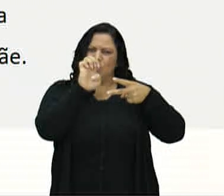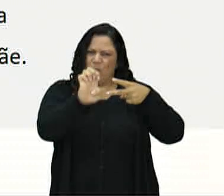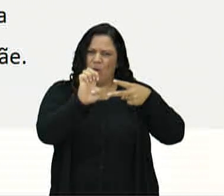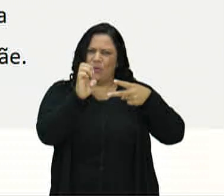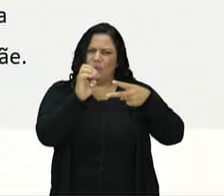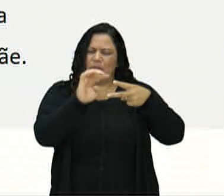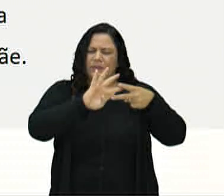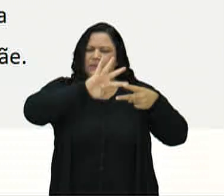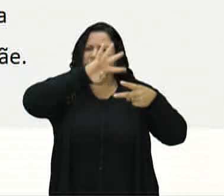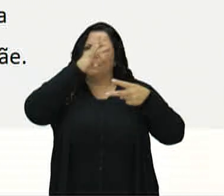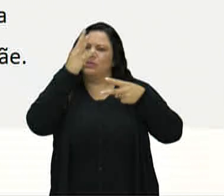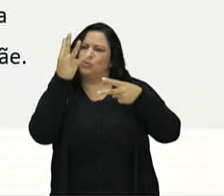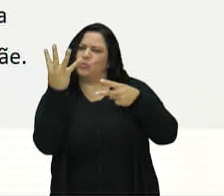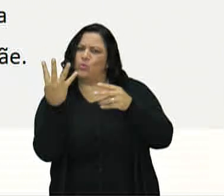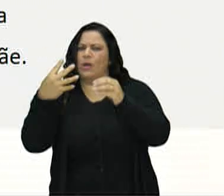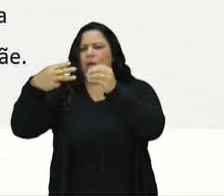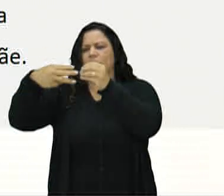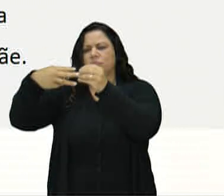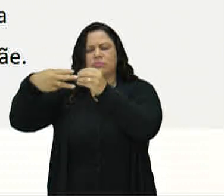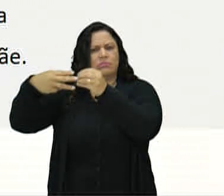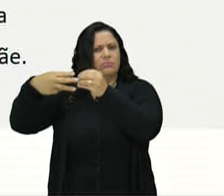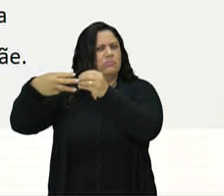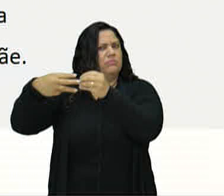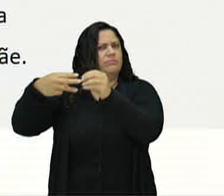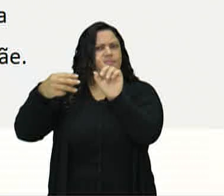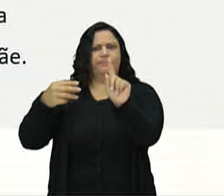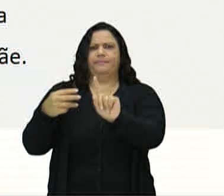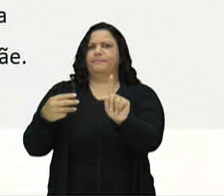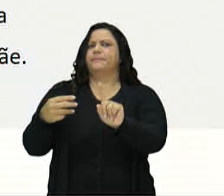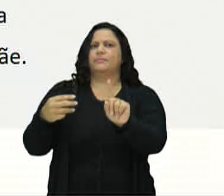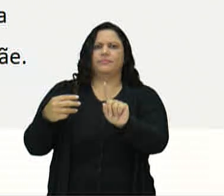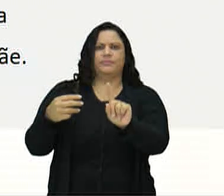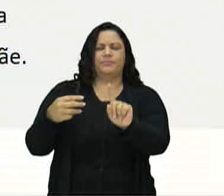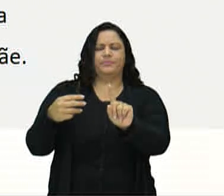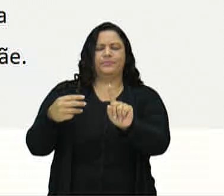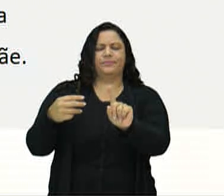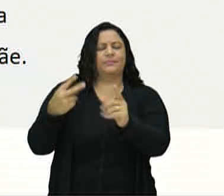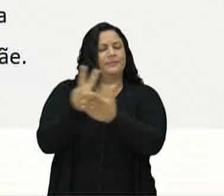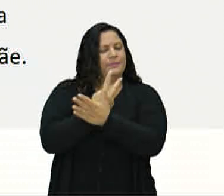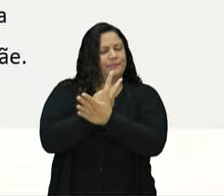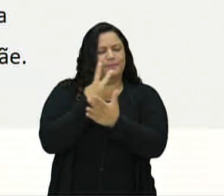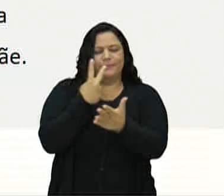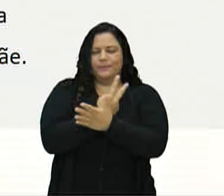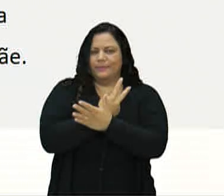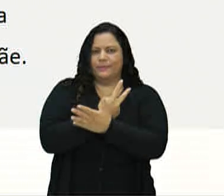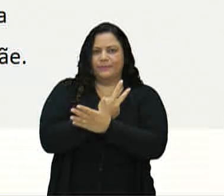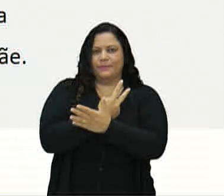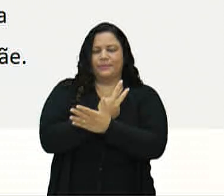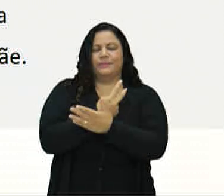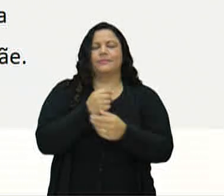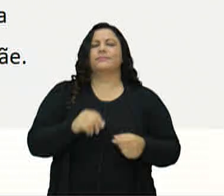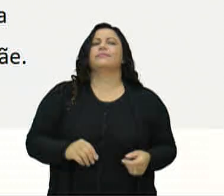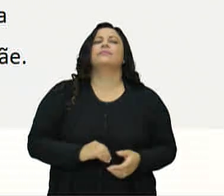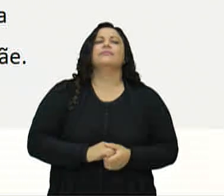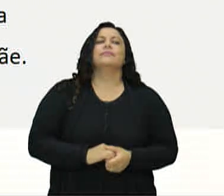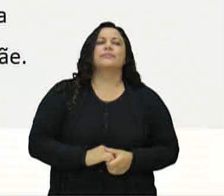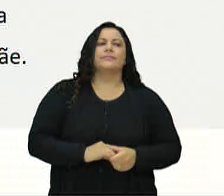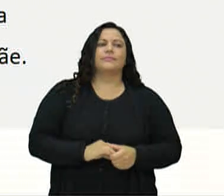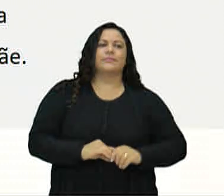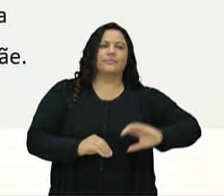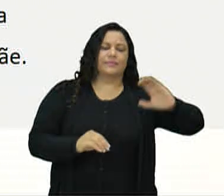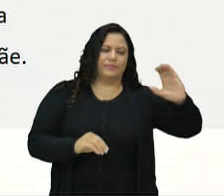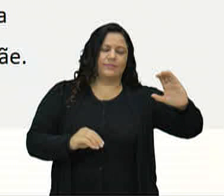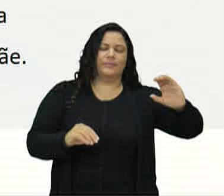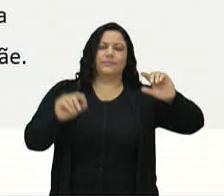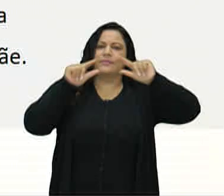quatro células. Mitose produz duas. Essa alternativa não serve. Letra C. Frase errada. Por